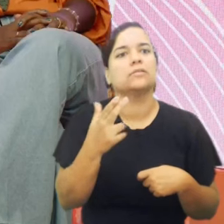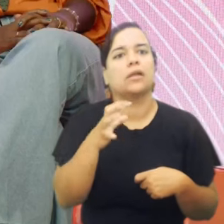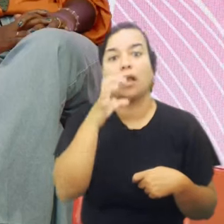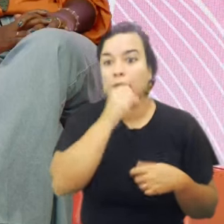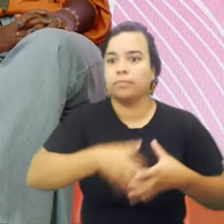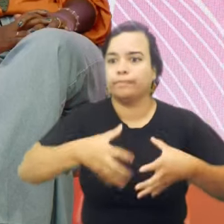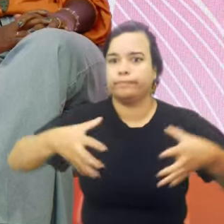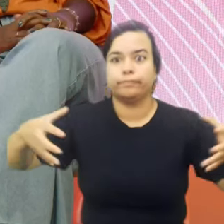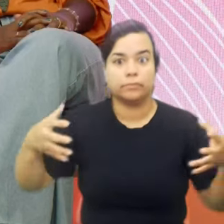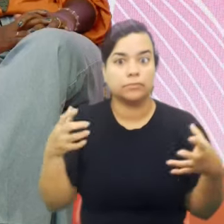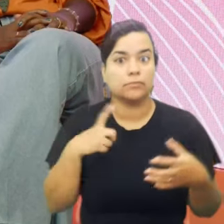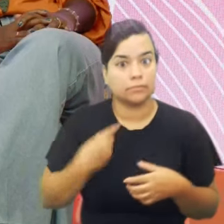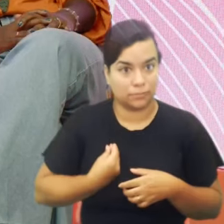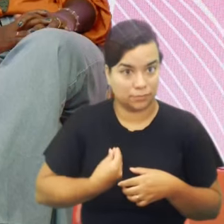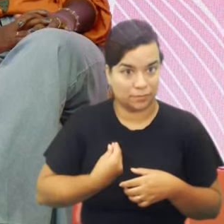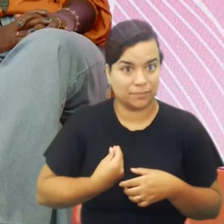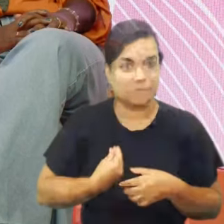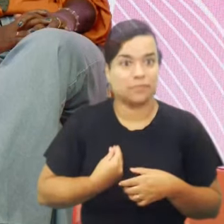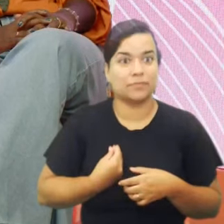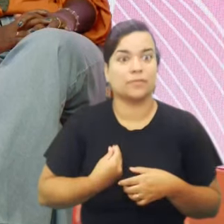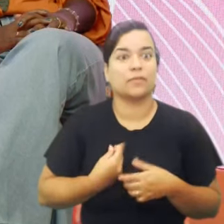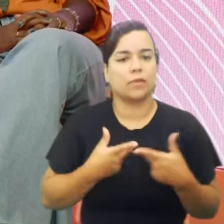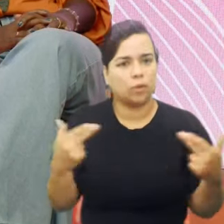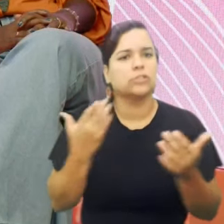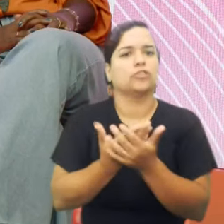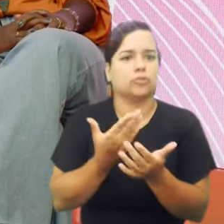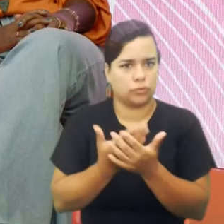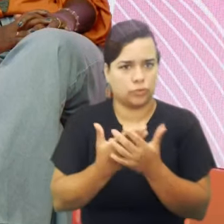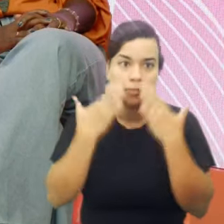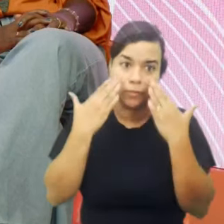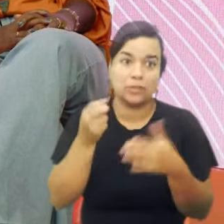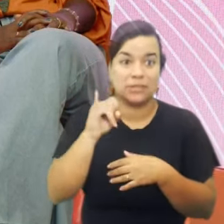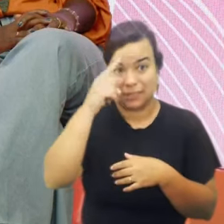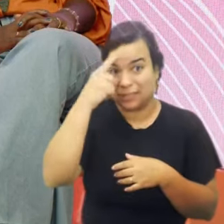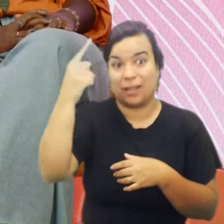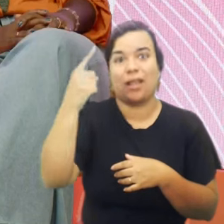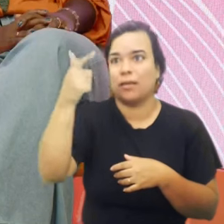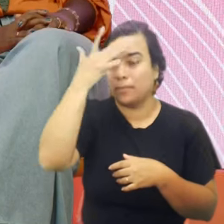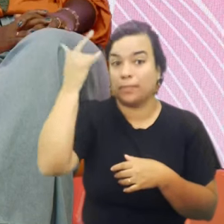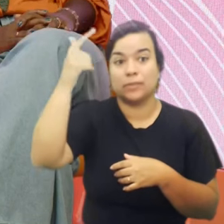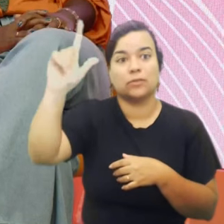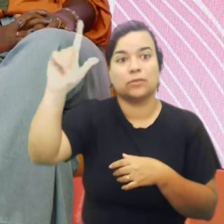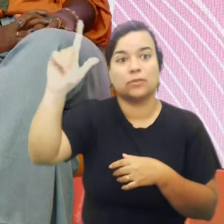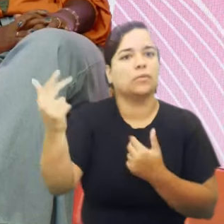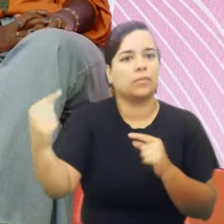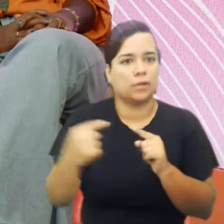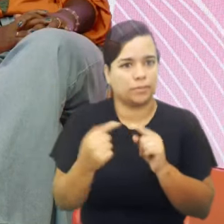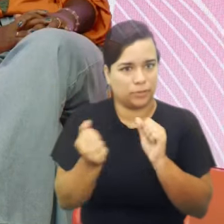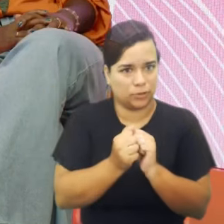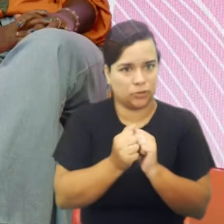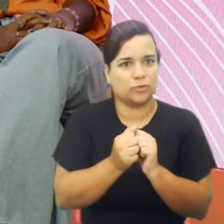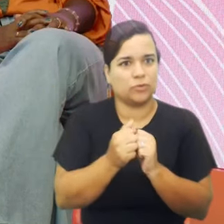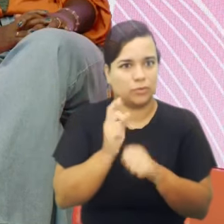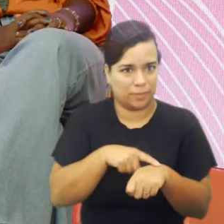acontecendo tão rápido. E existe uma coisa, inclusive, de energia, um estudo real, que quando você tem uma ideia, mais alguém tem essa ideia ao mesmo tempo. E se